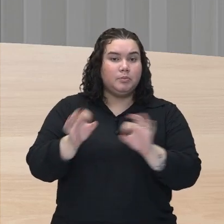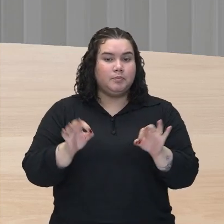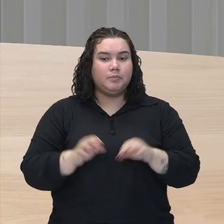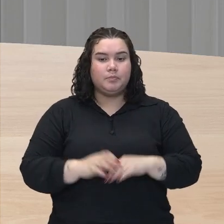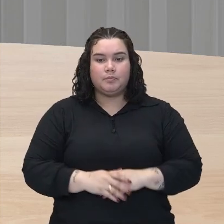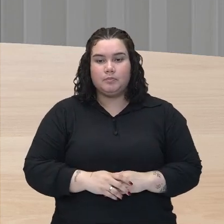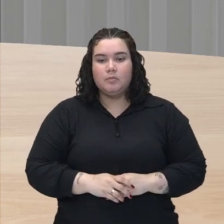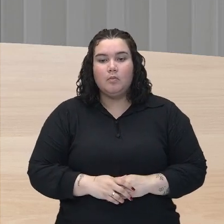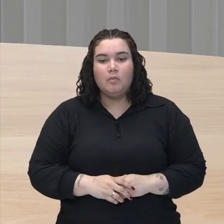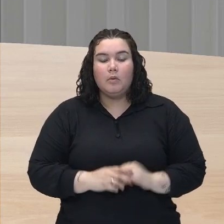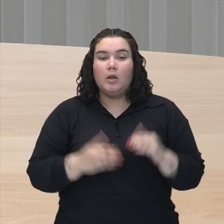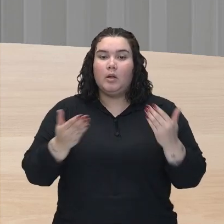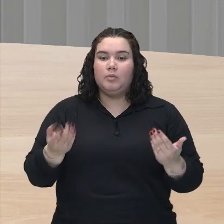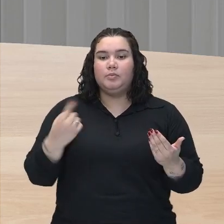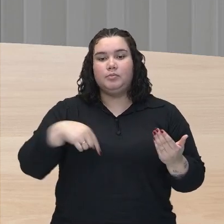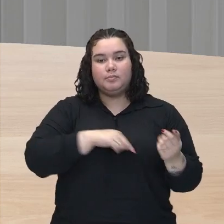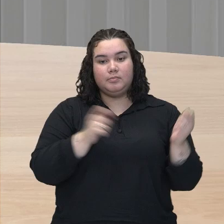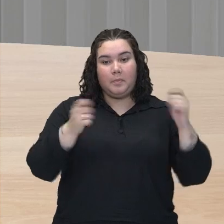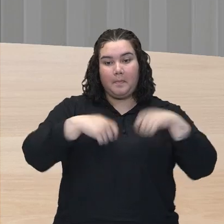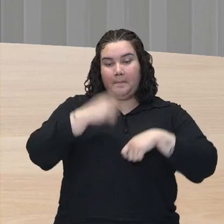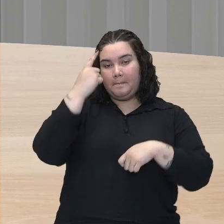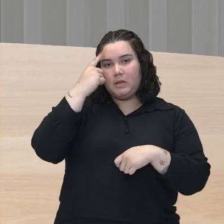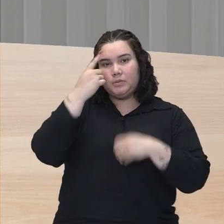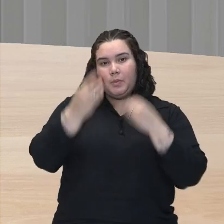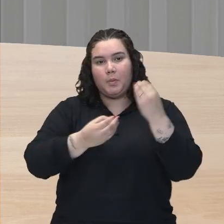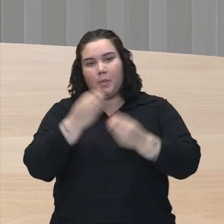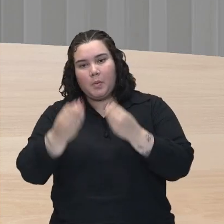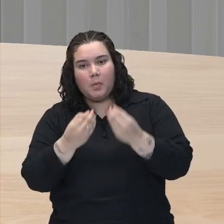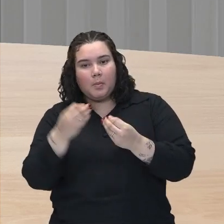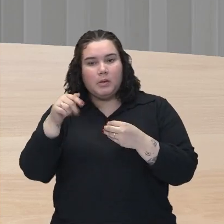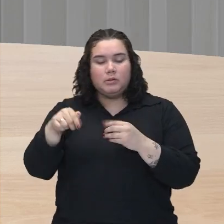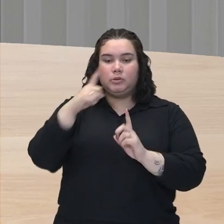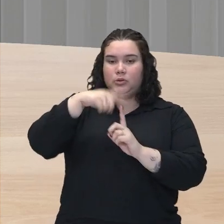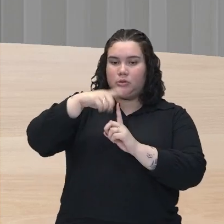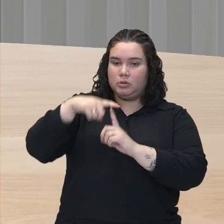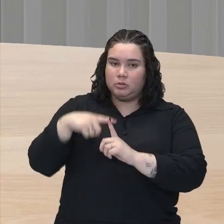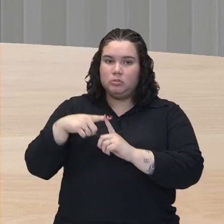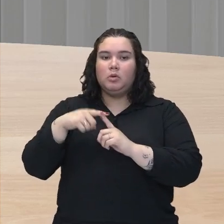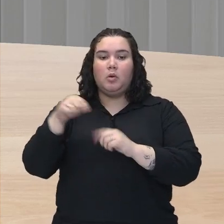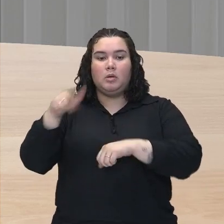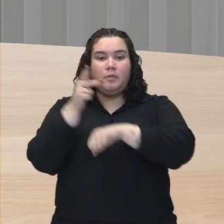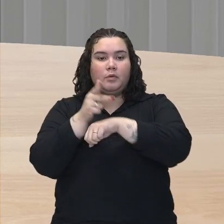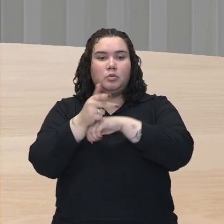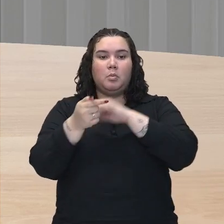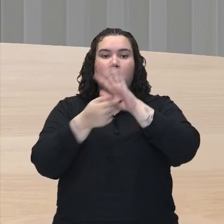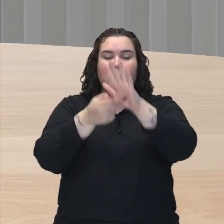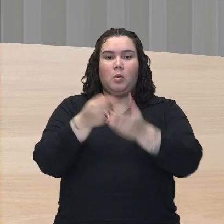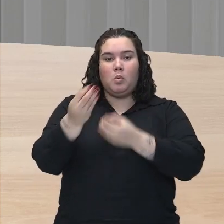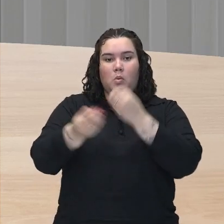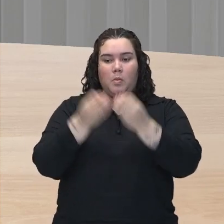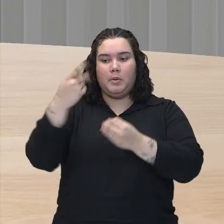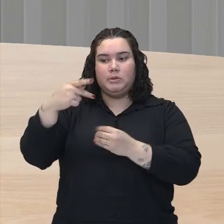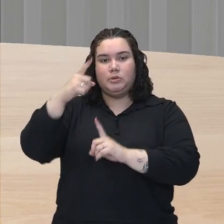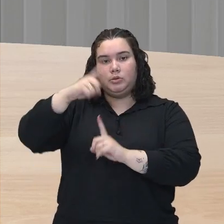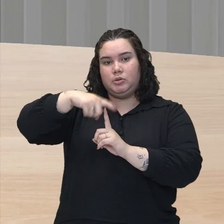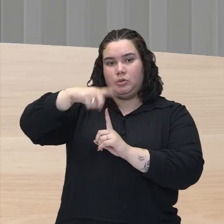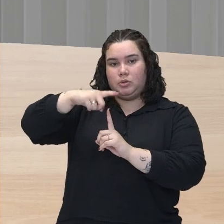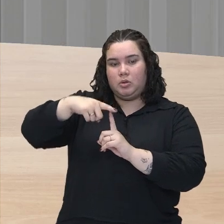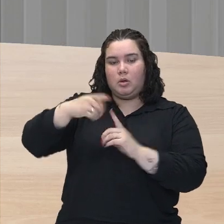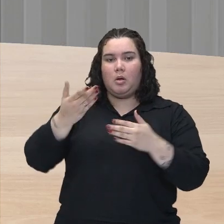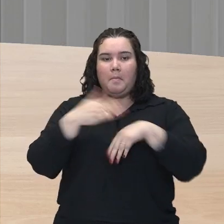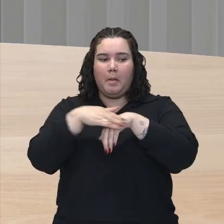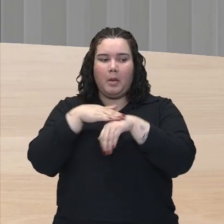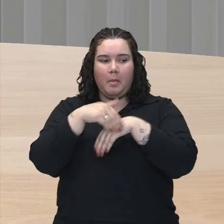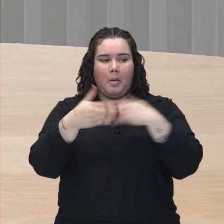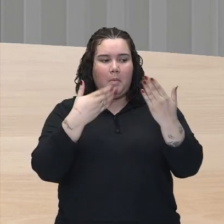E isso ajuda a gente a pensar um pouquinho, inclusive no formato. O vídeo traz muito dessa ideia do formato, né? Do